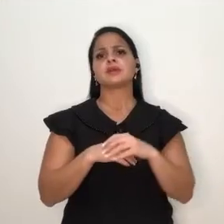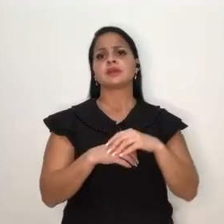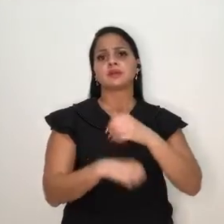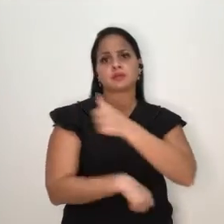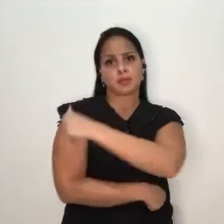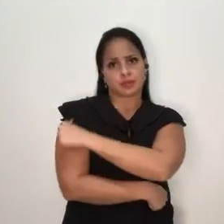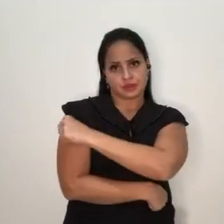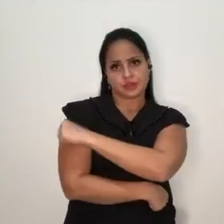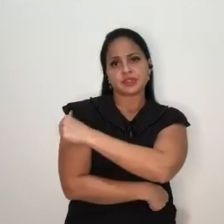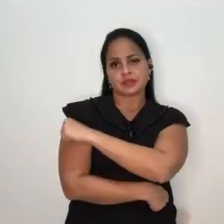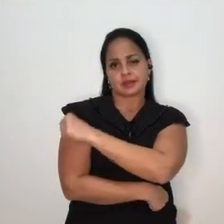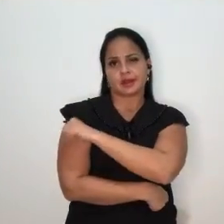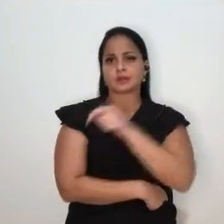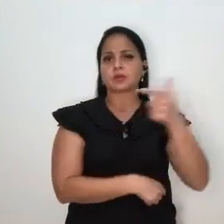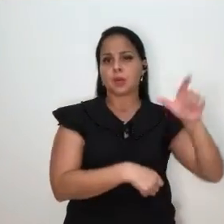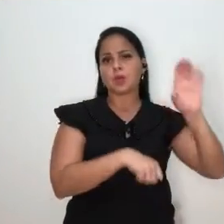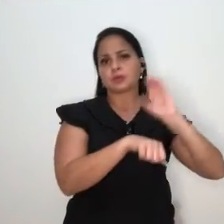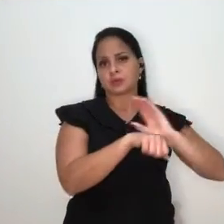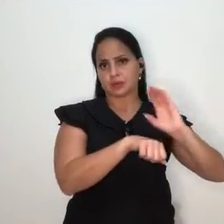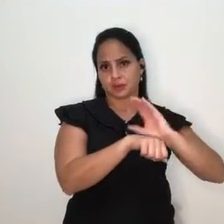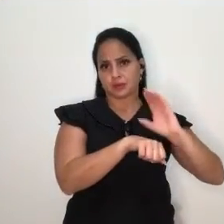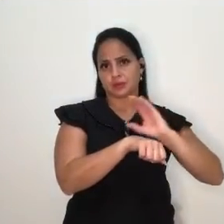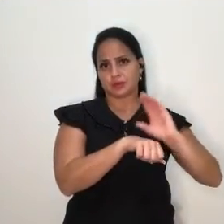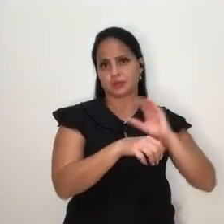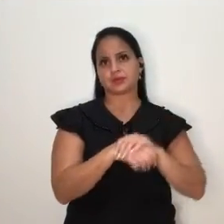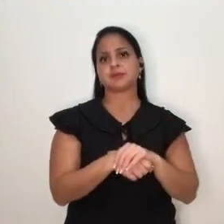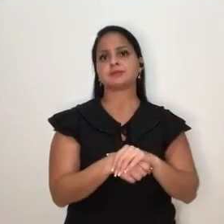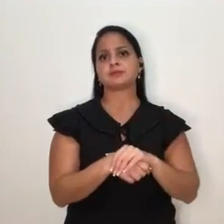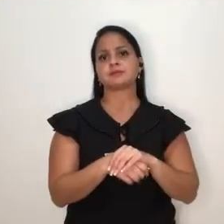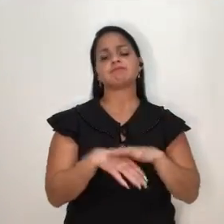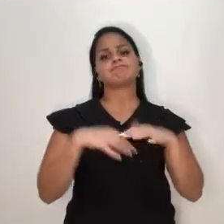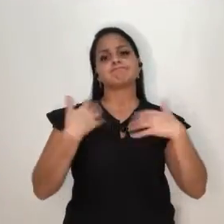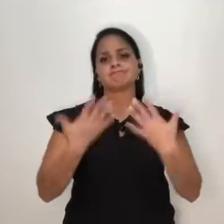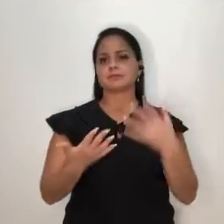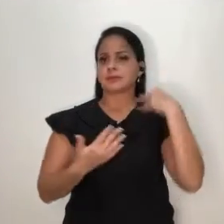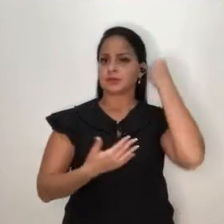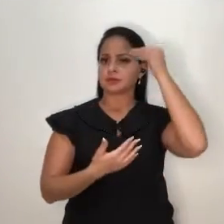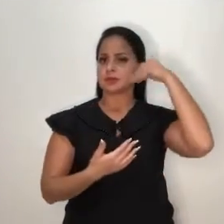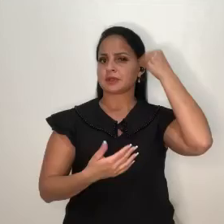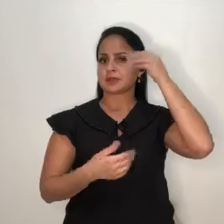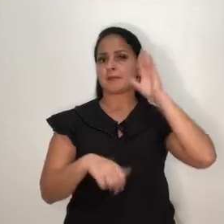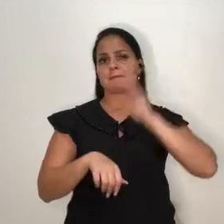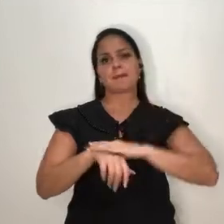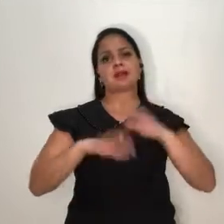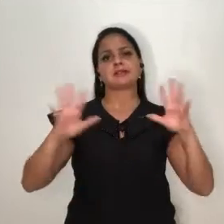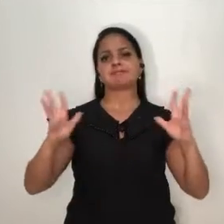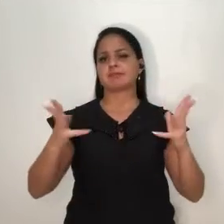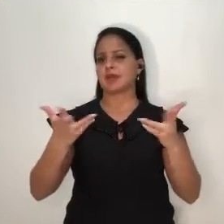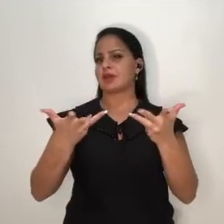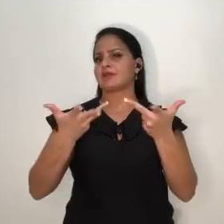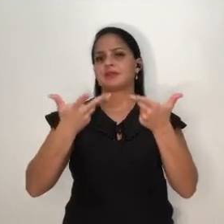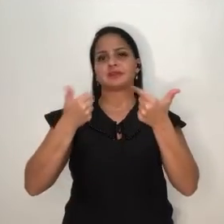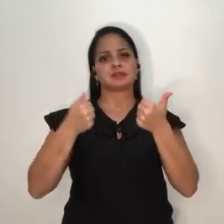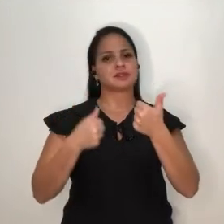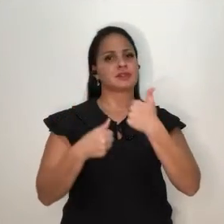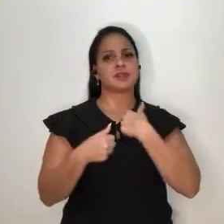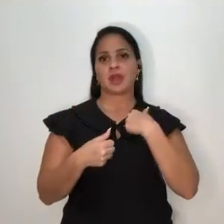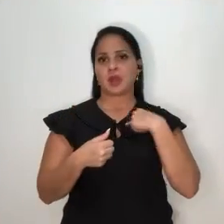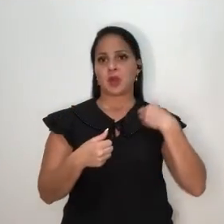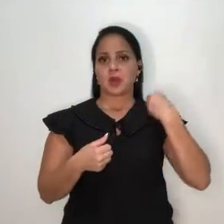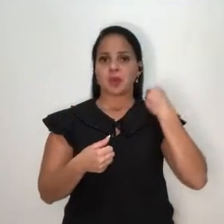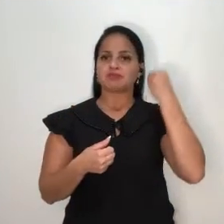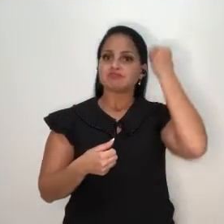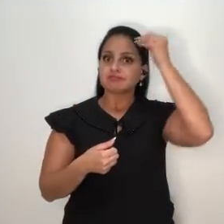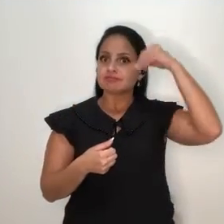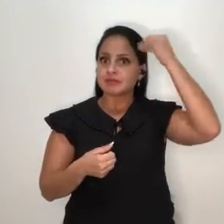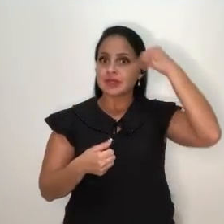foi uma experiência, uma das mais incríveis que eu já vivi até hoje. Foi muito bacana e eu acho que as